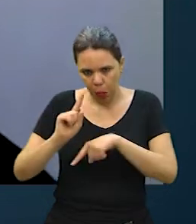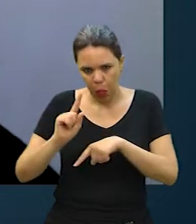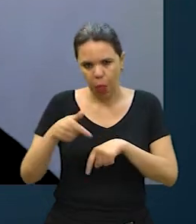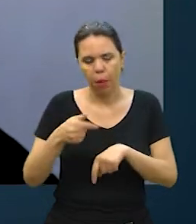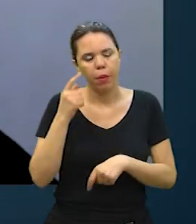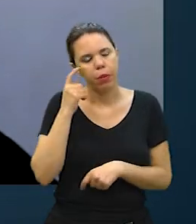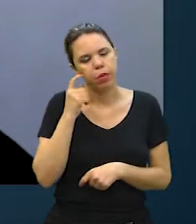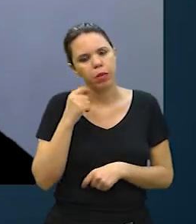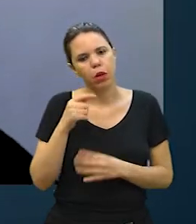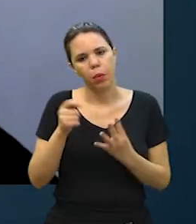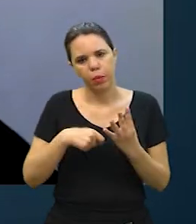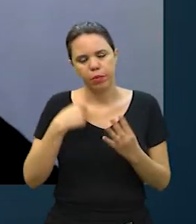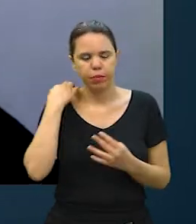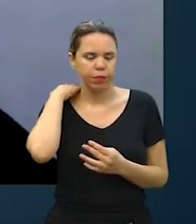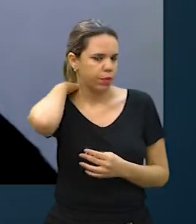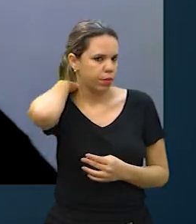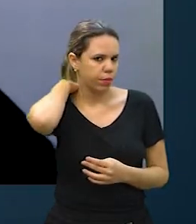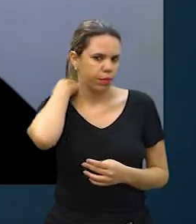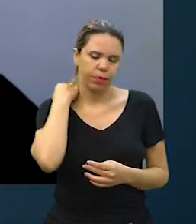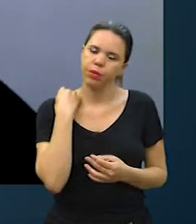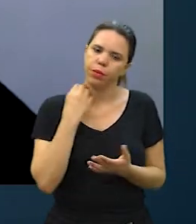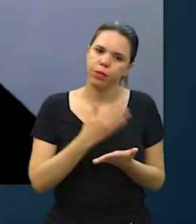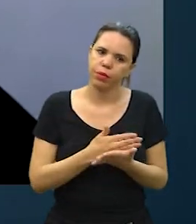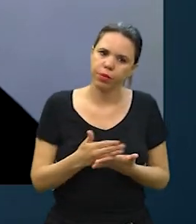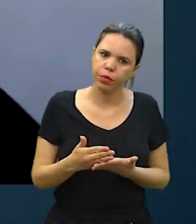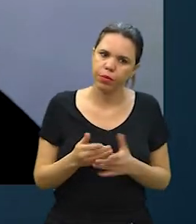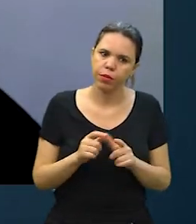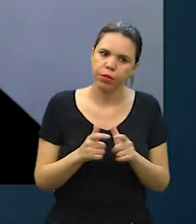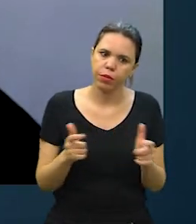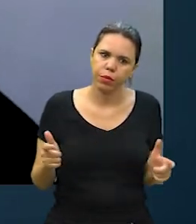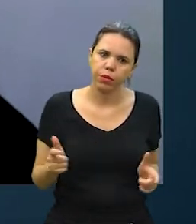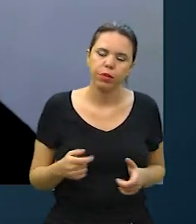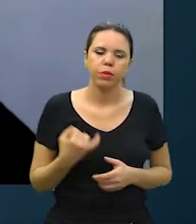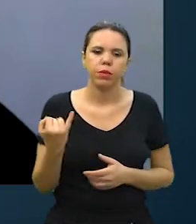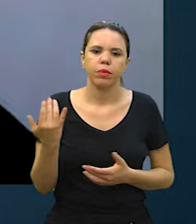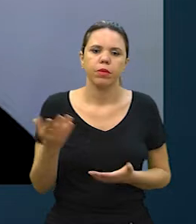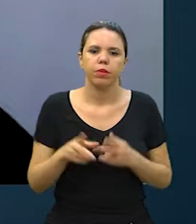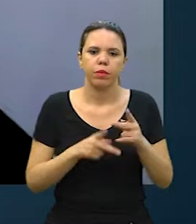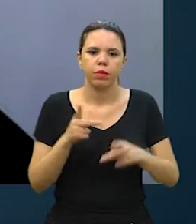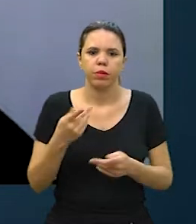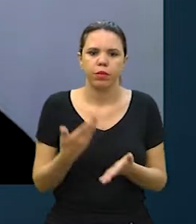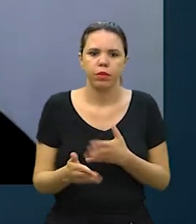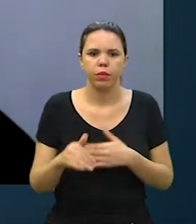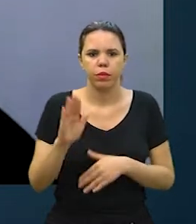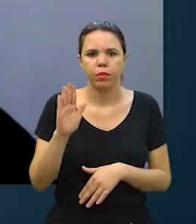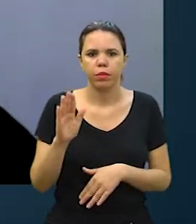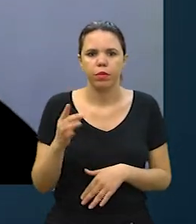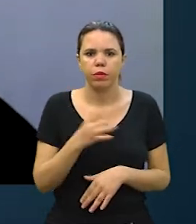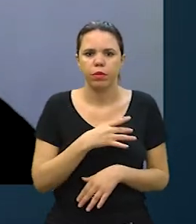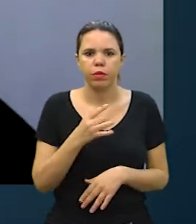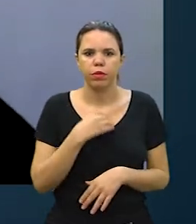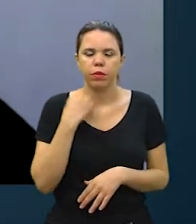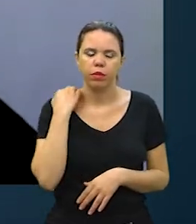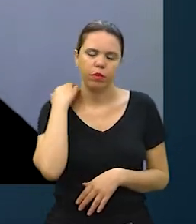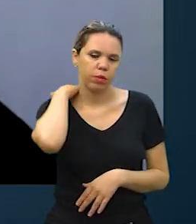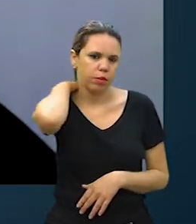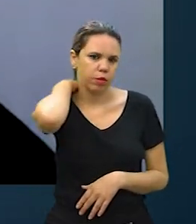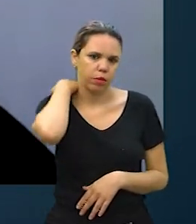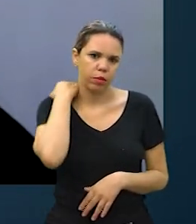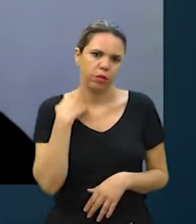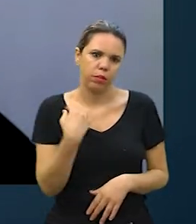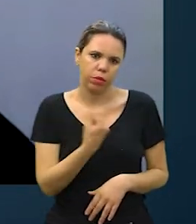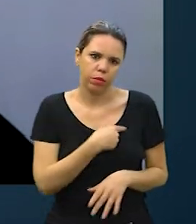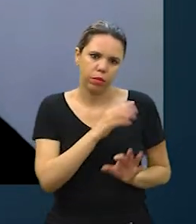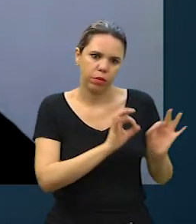passou uns 4 meses, começou a aumentar consideravelmente. As pessoas perderam mais o medo e a gente,